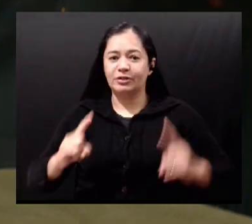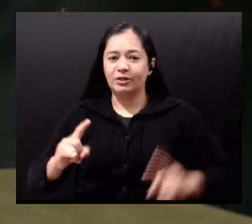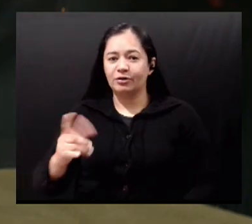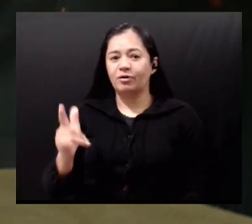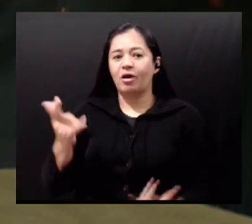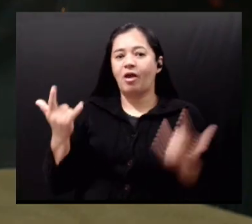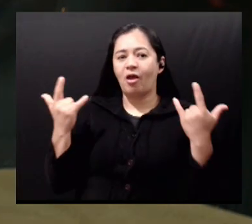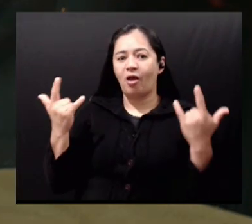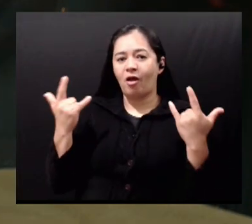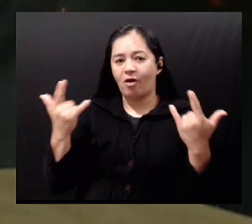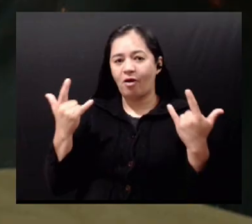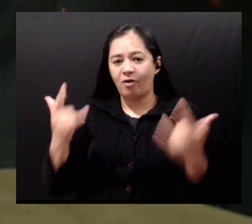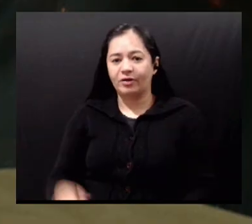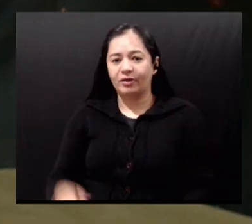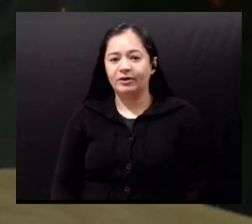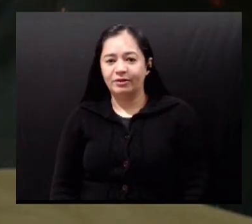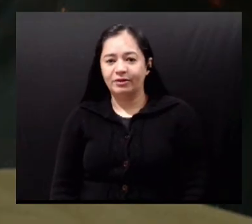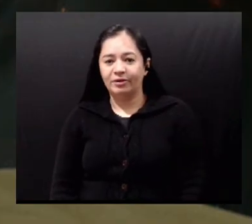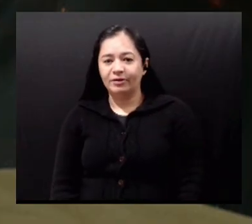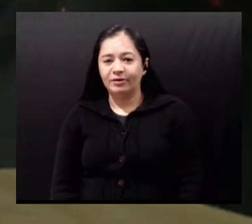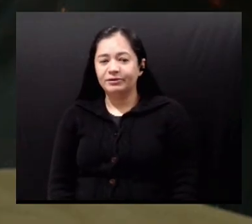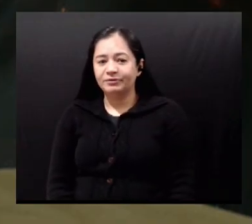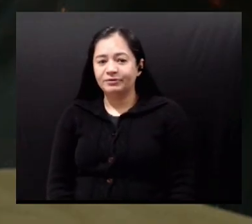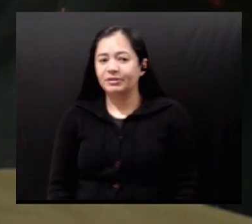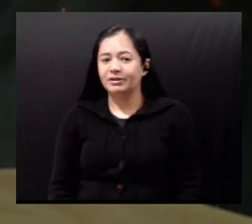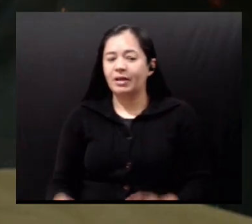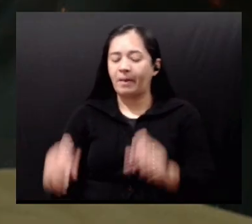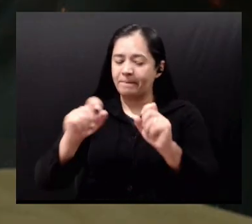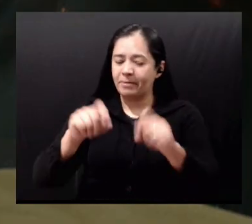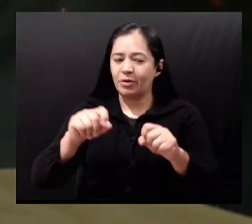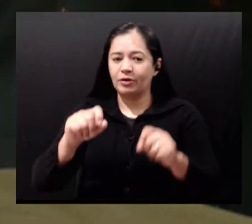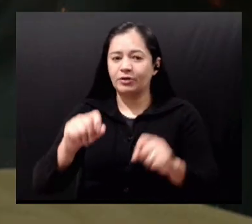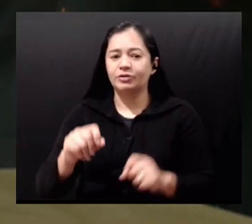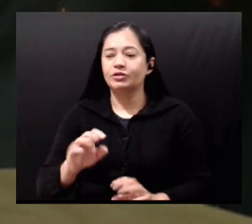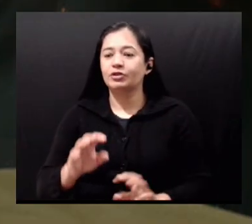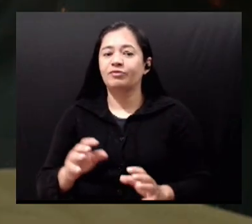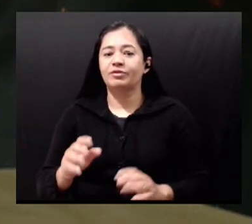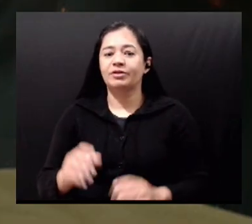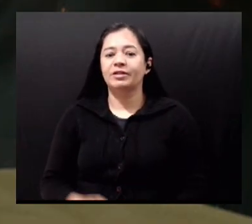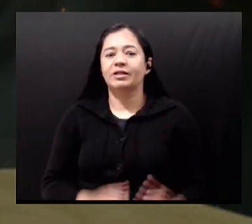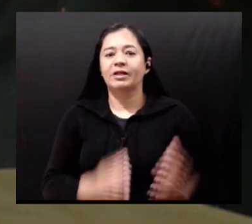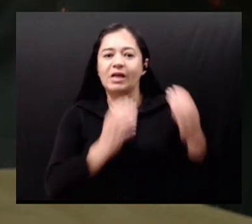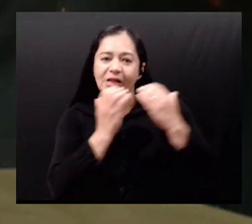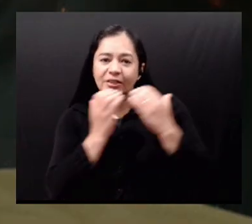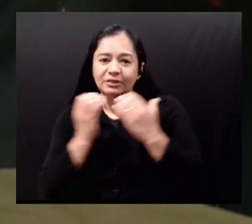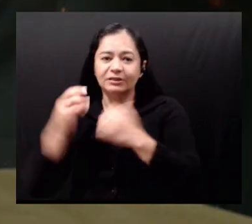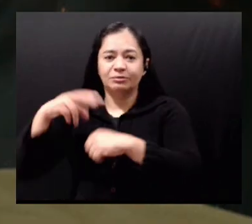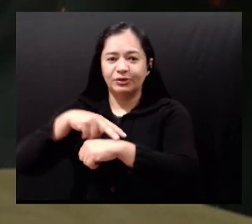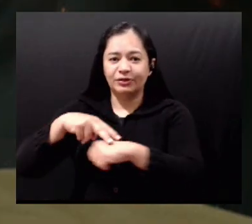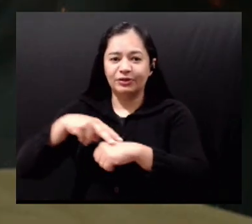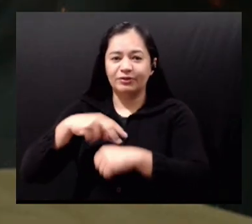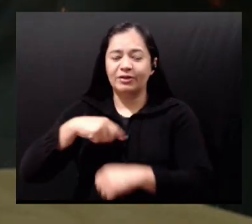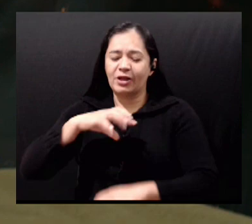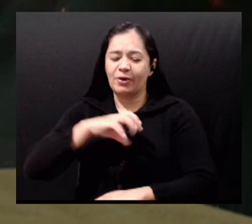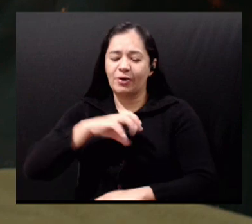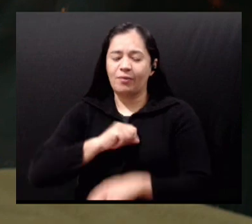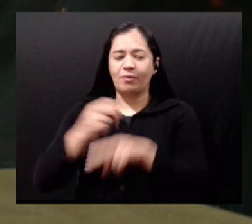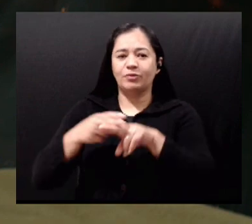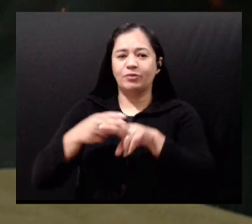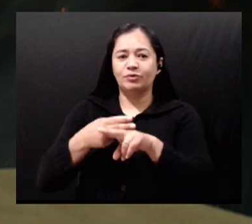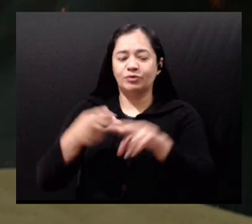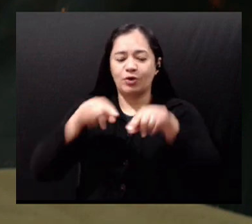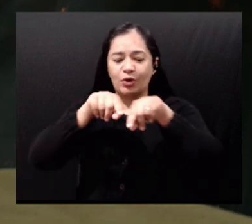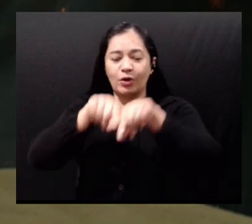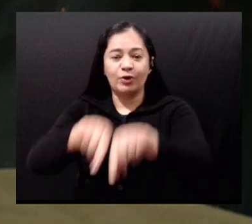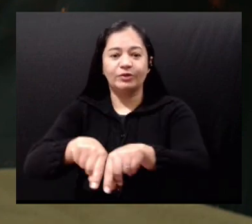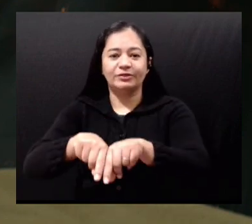público pode conferir aí o primeiro Festival do Milho Verde, em parceria com o Festival Eu Amo Chocolate, edição Morango.